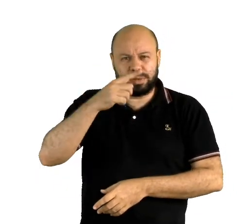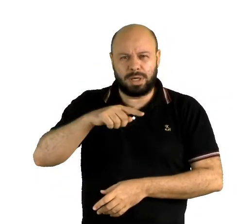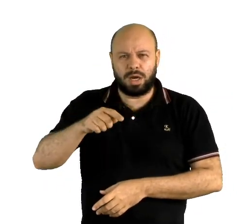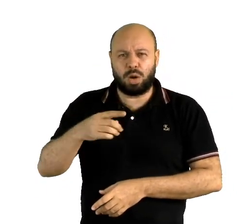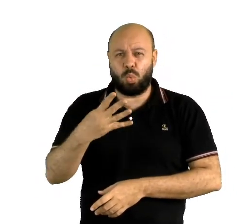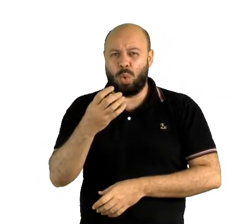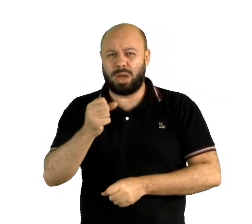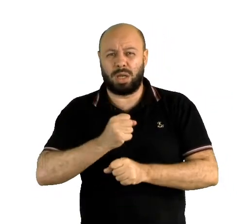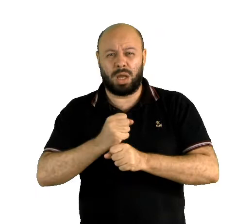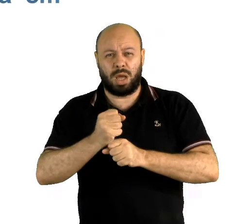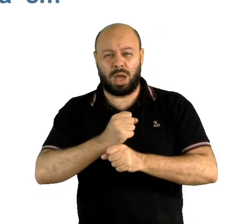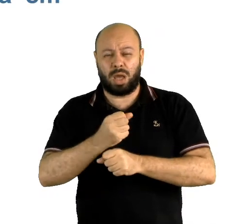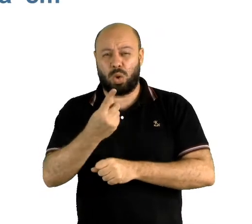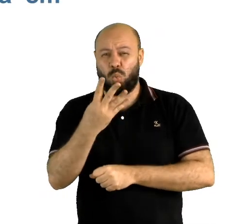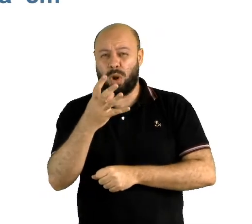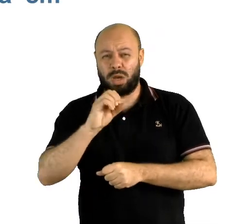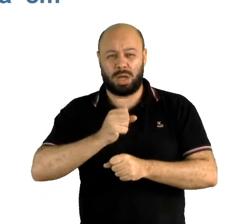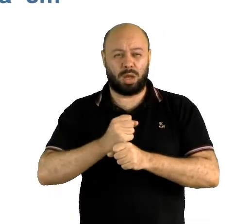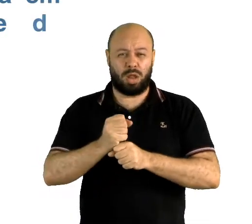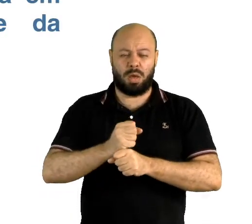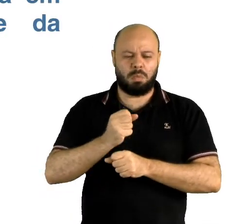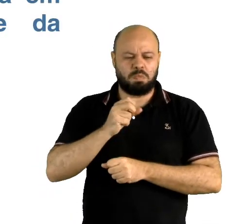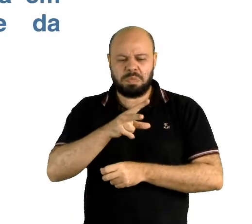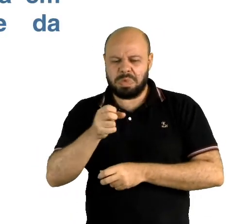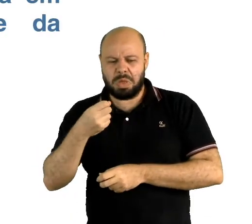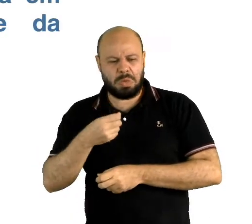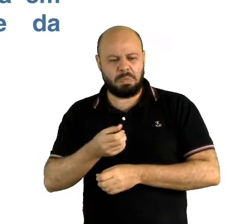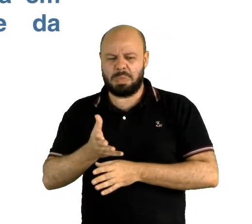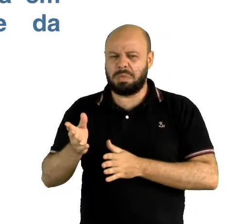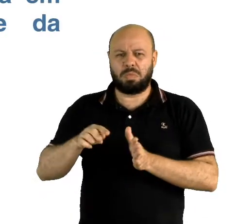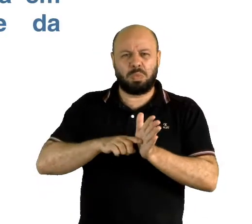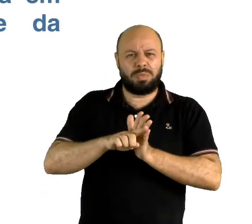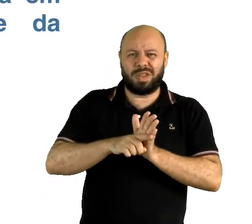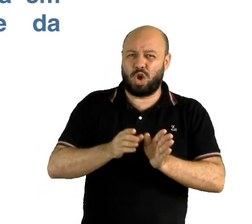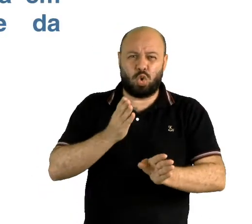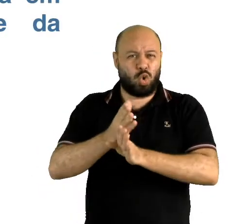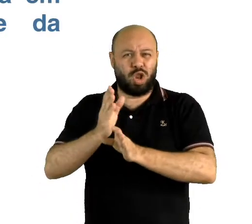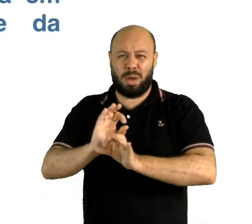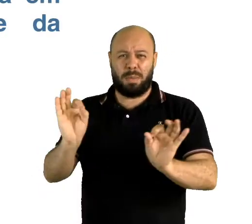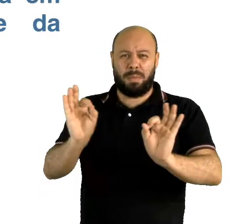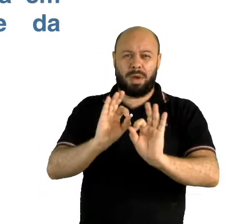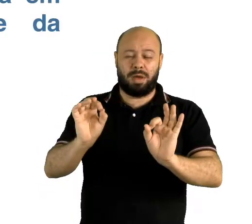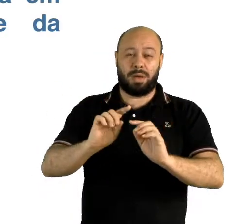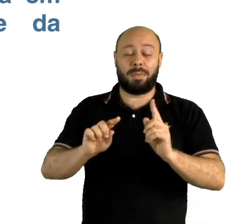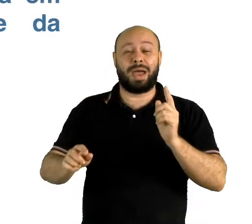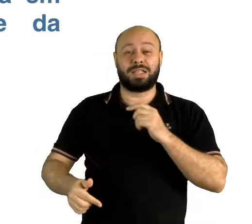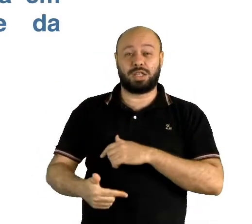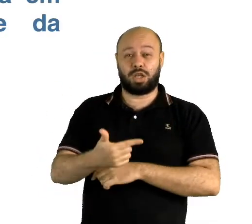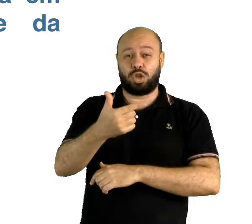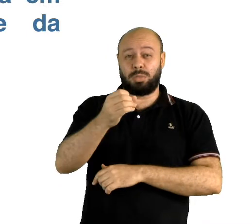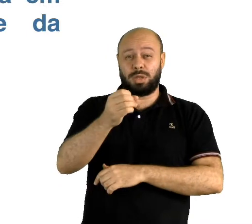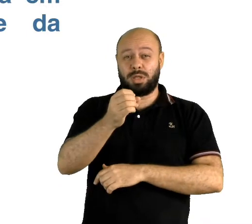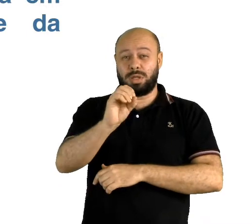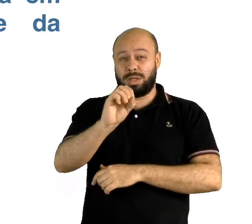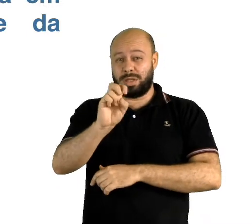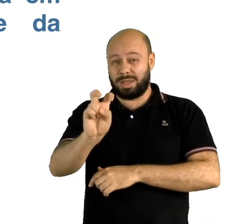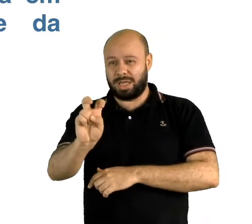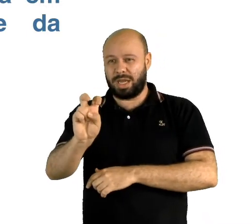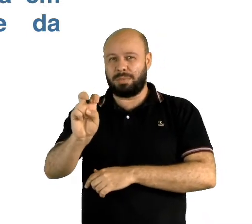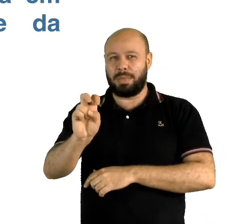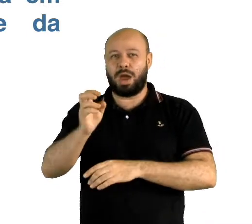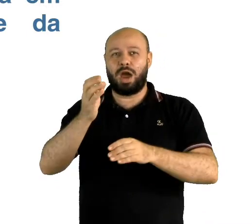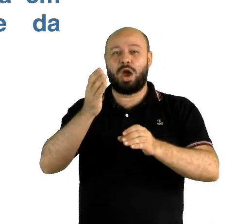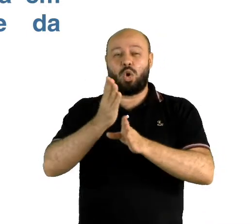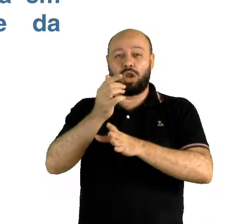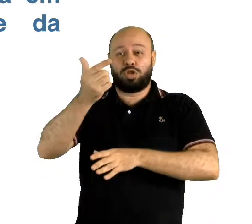40 anos não houve registro de sua observação por um pesquisador. Mas em 2005, ela foi